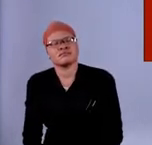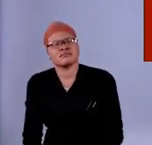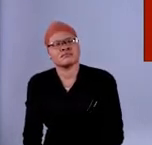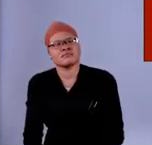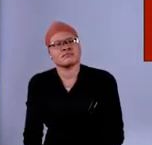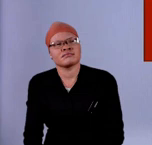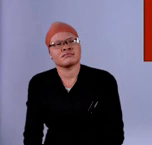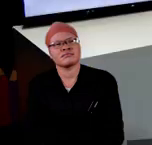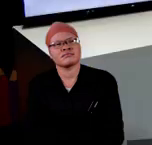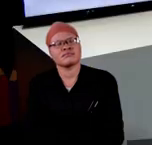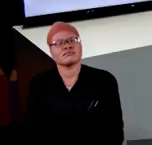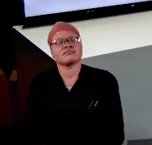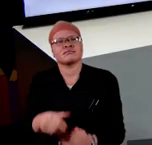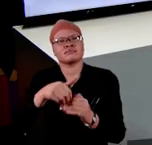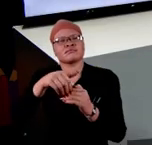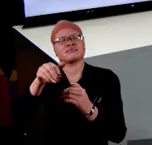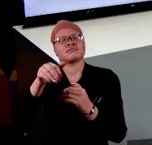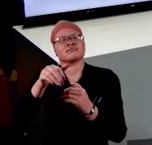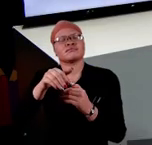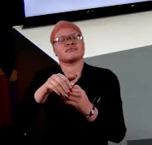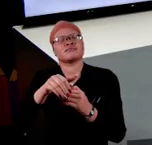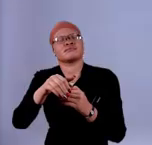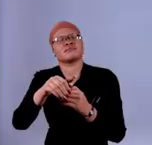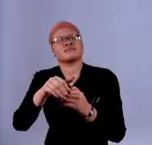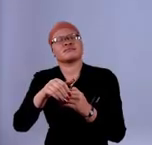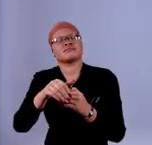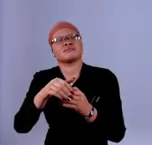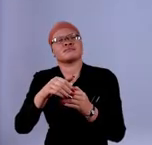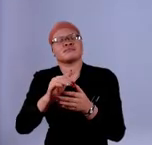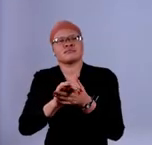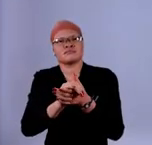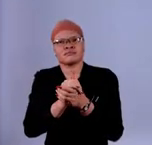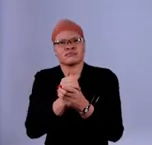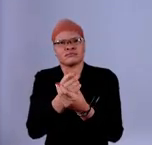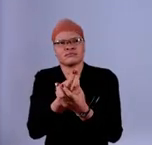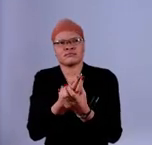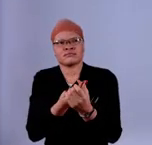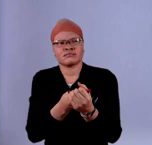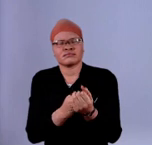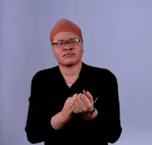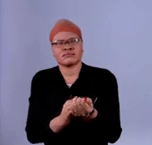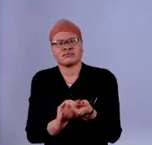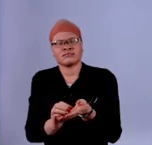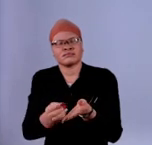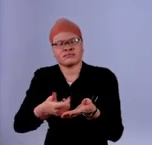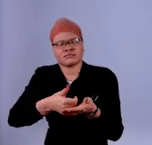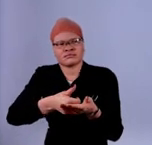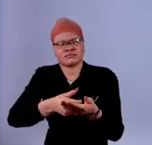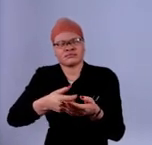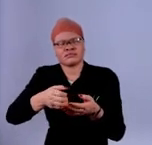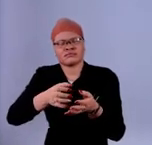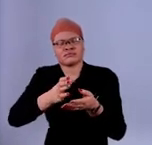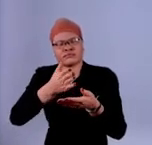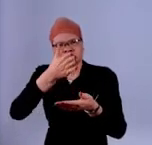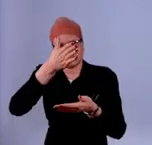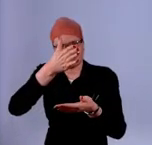ou quatro sobre seis continuando e para lavagem das mãos a secretaria da escola